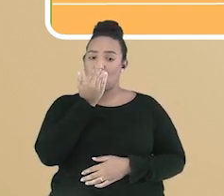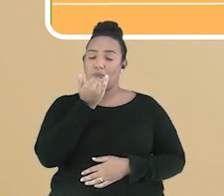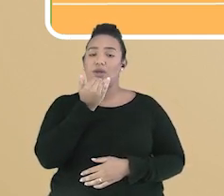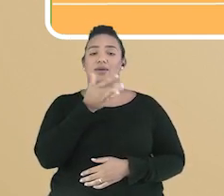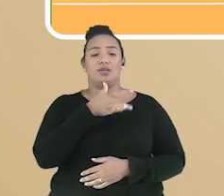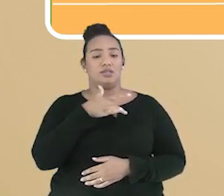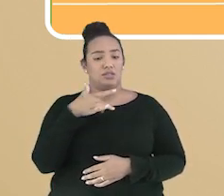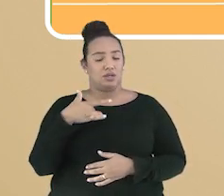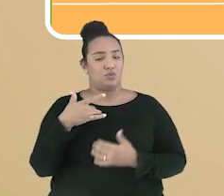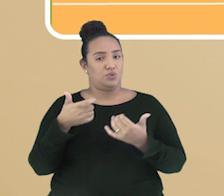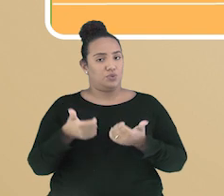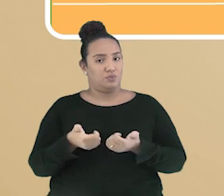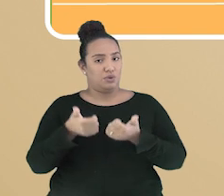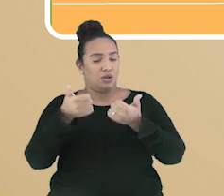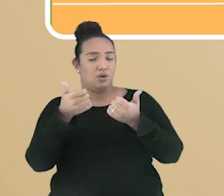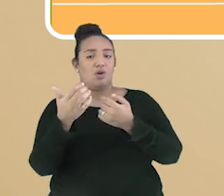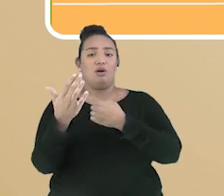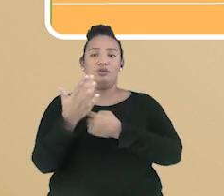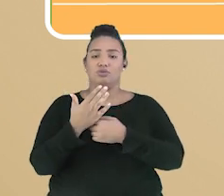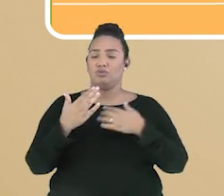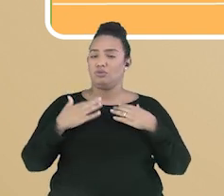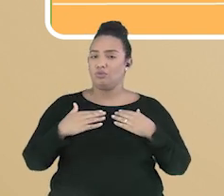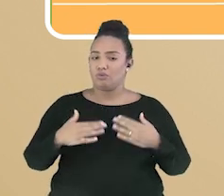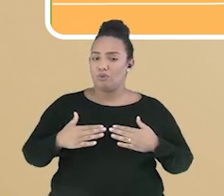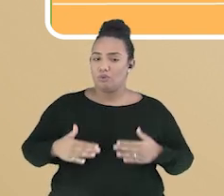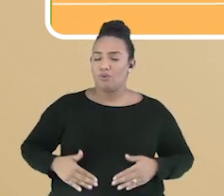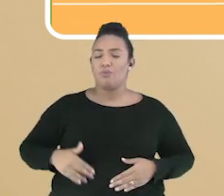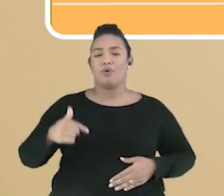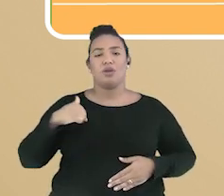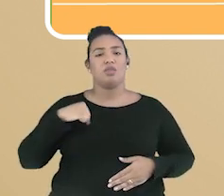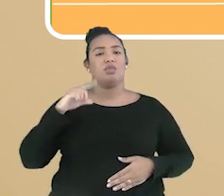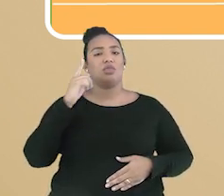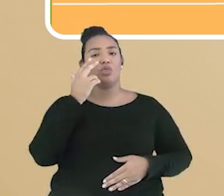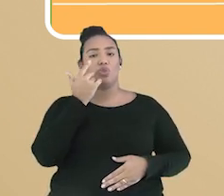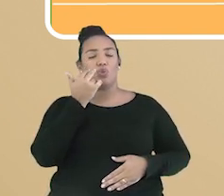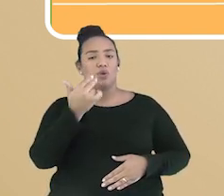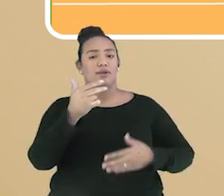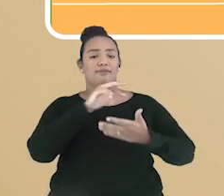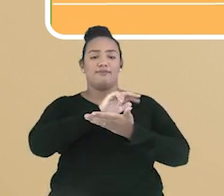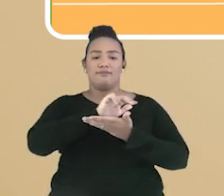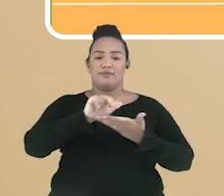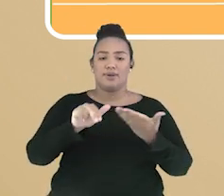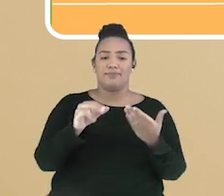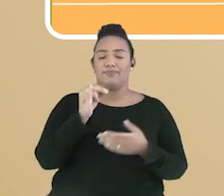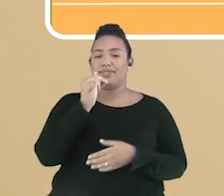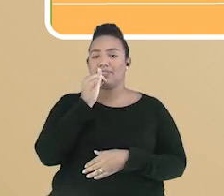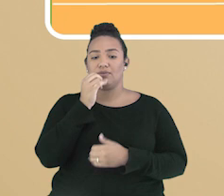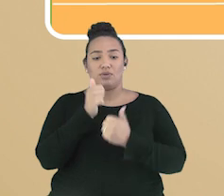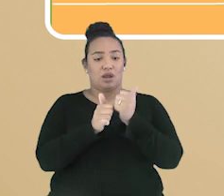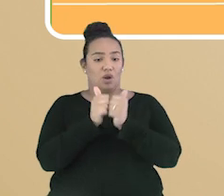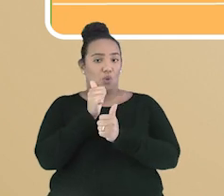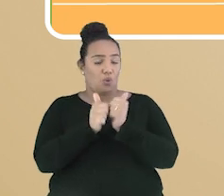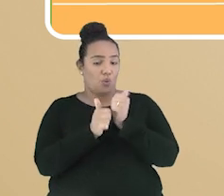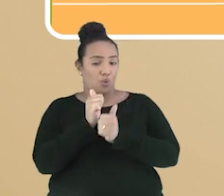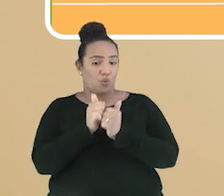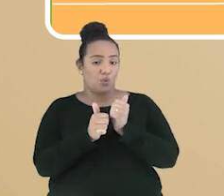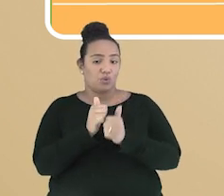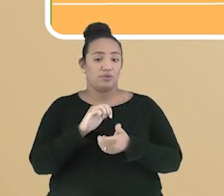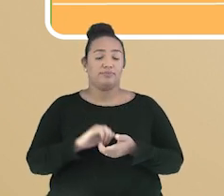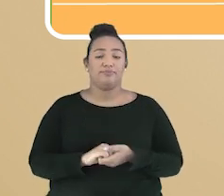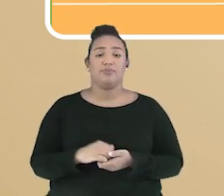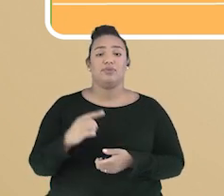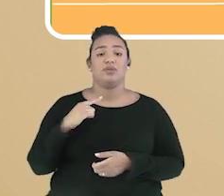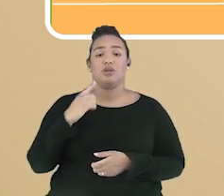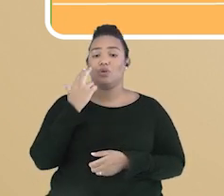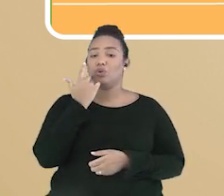equilibrada para que o corpo receba todos os nutrientes necessários, como, por exemplo, o arroz, que tem como nutriente